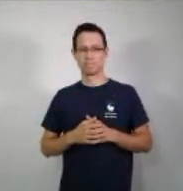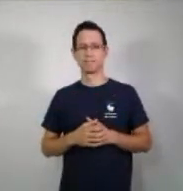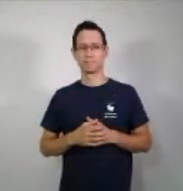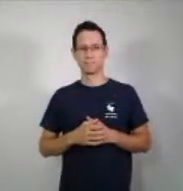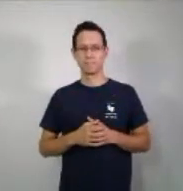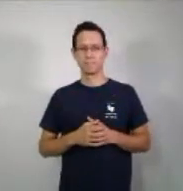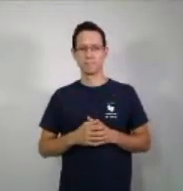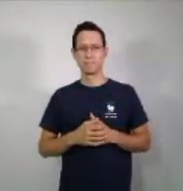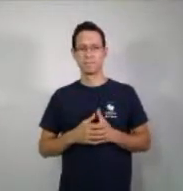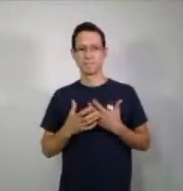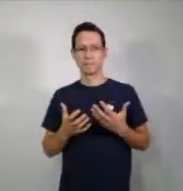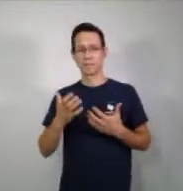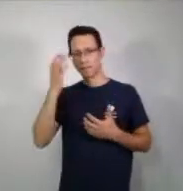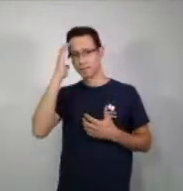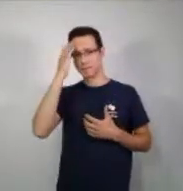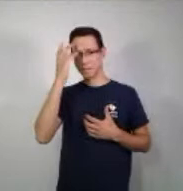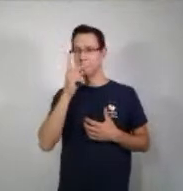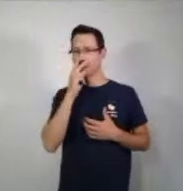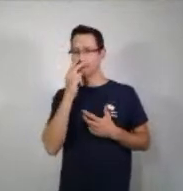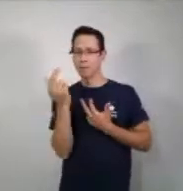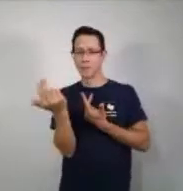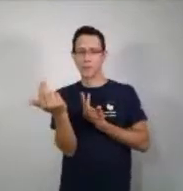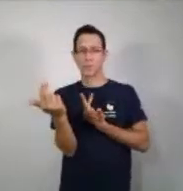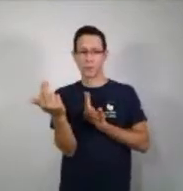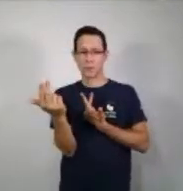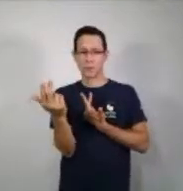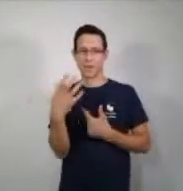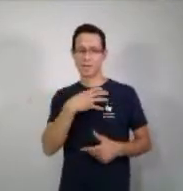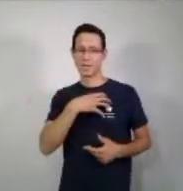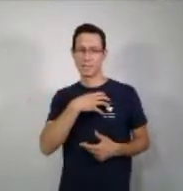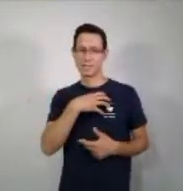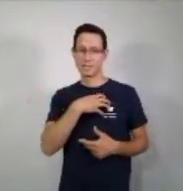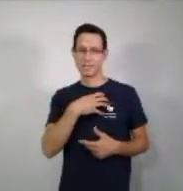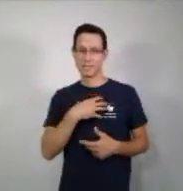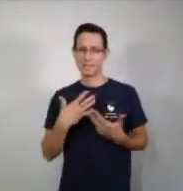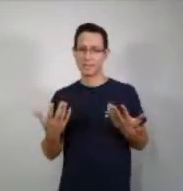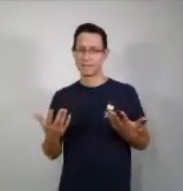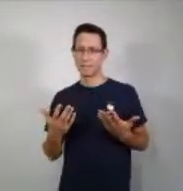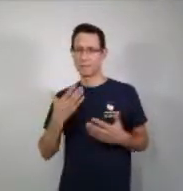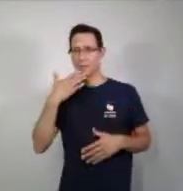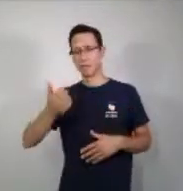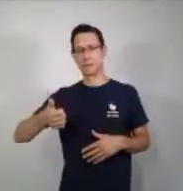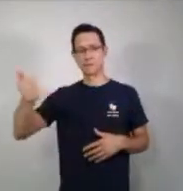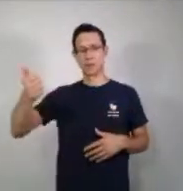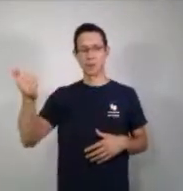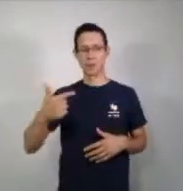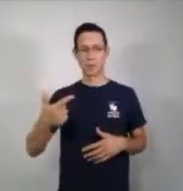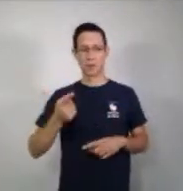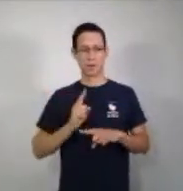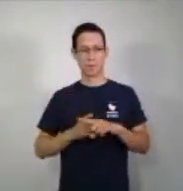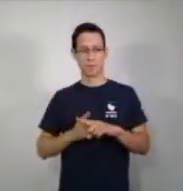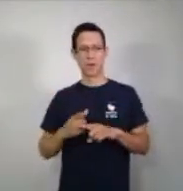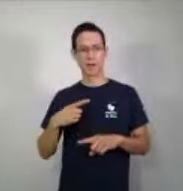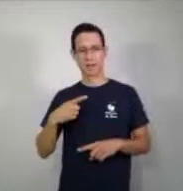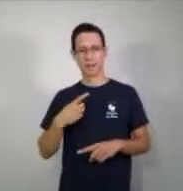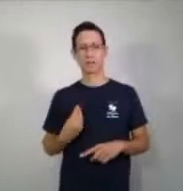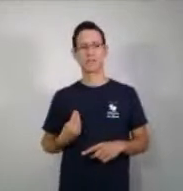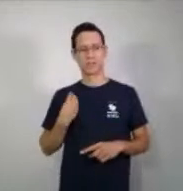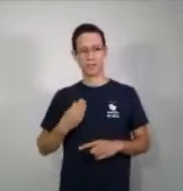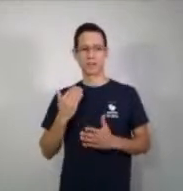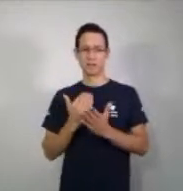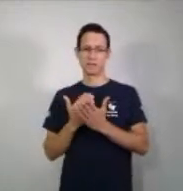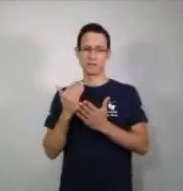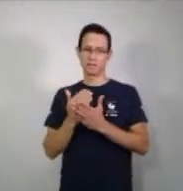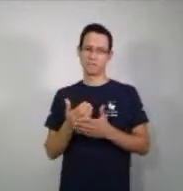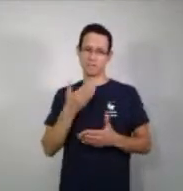que eu entendo, né? Alguém está na mesma situação, né, que você, eu diria que uma situação melhor, né? Porque ele tinha dinheiro, Claro. mais dinheiro, ele